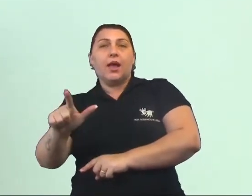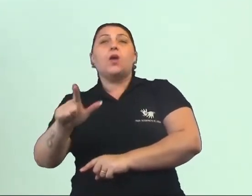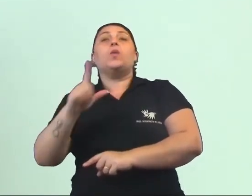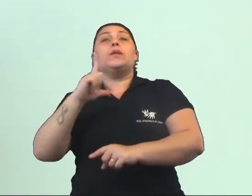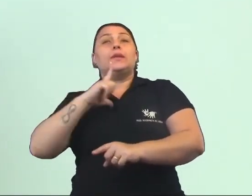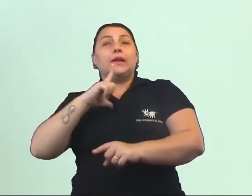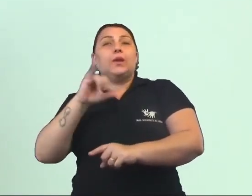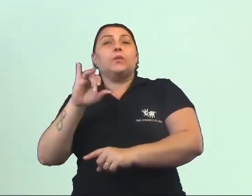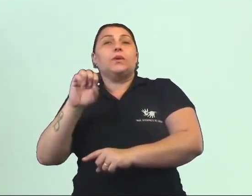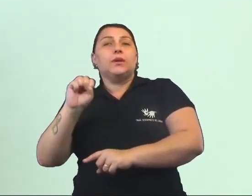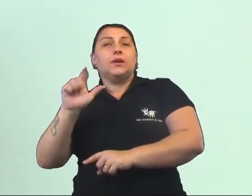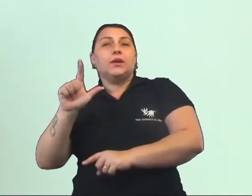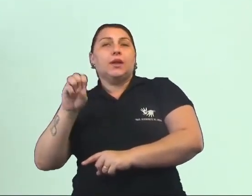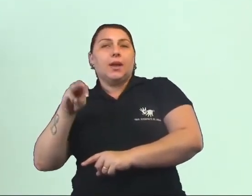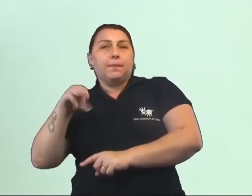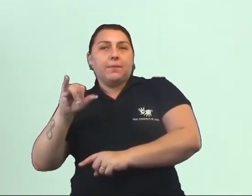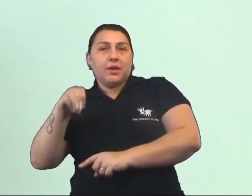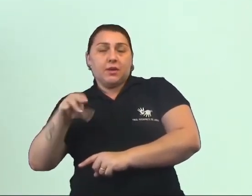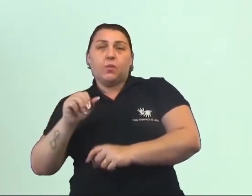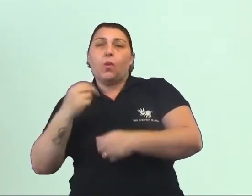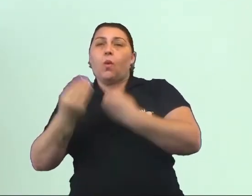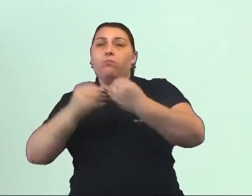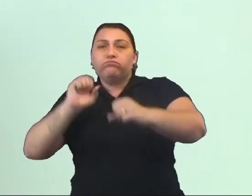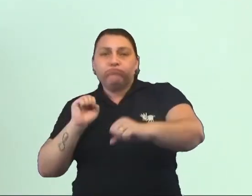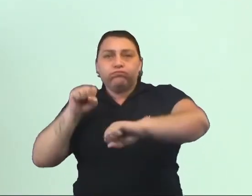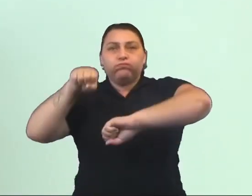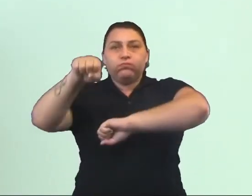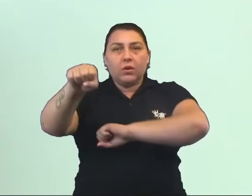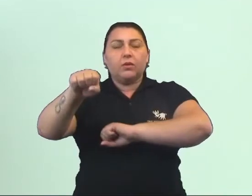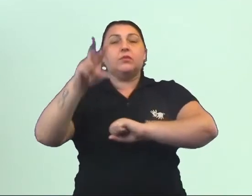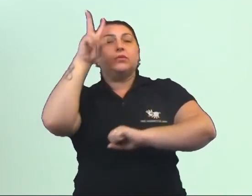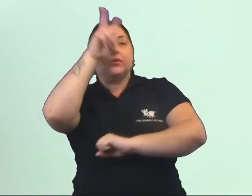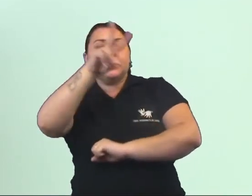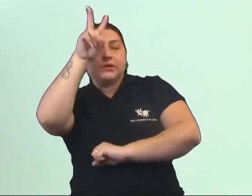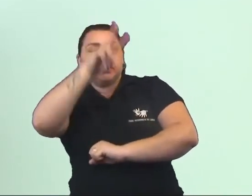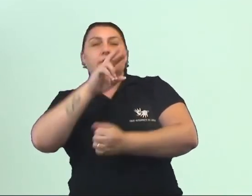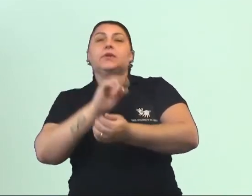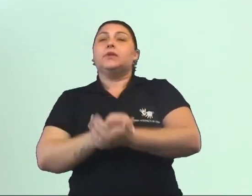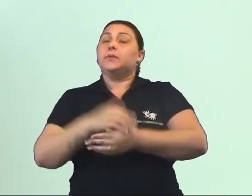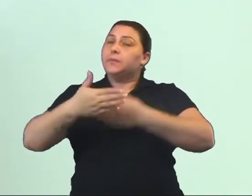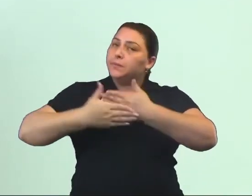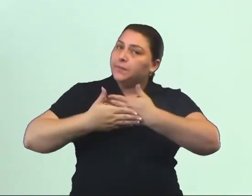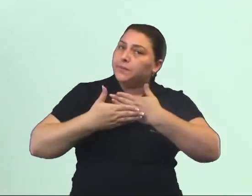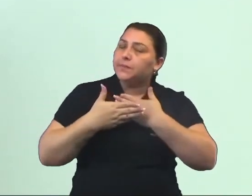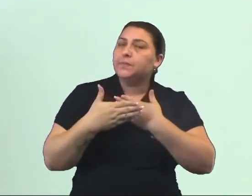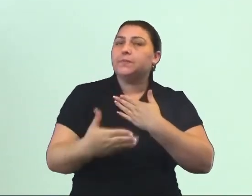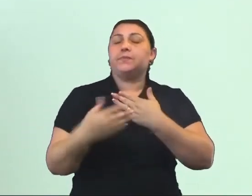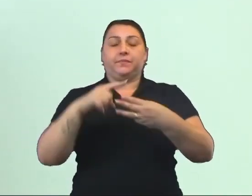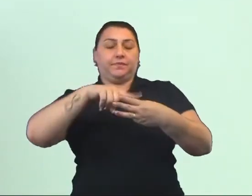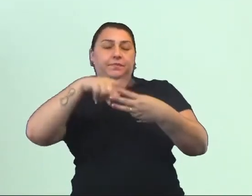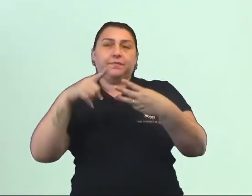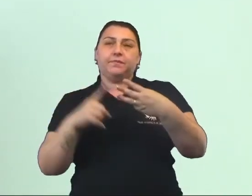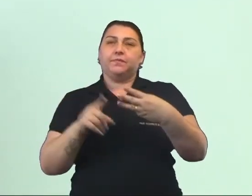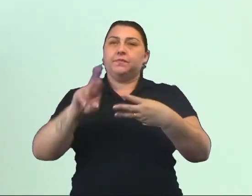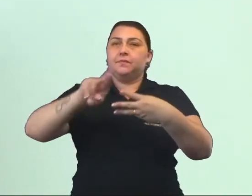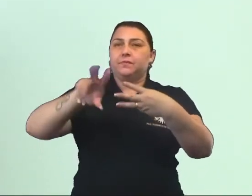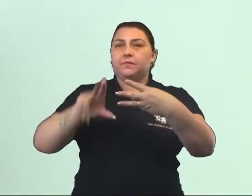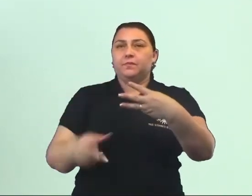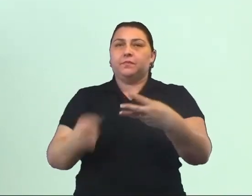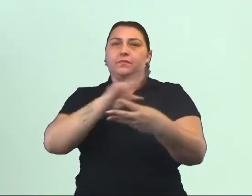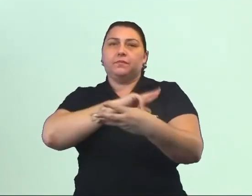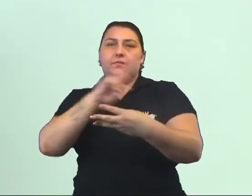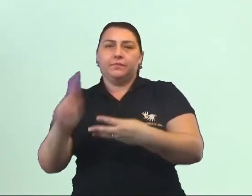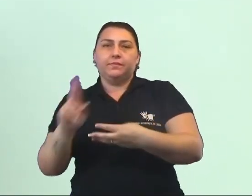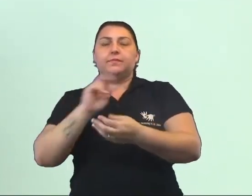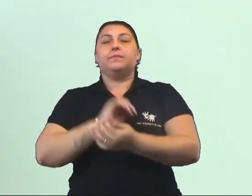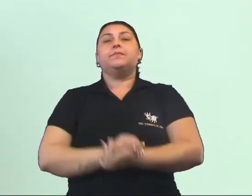dessa história. Então a gente está vendo um acontecimento, um fato histórico que é ponto de partida para 3 diferentes